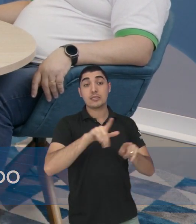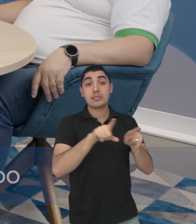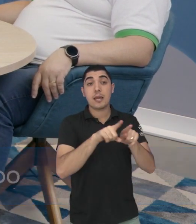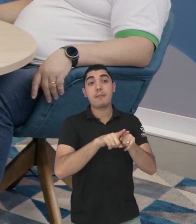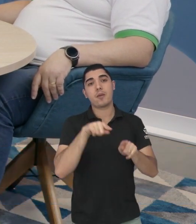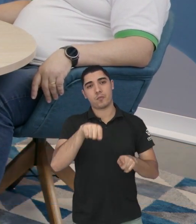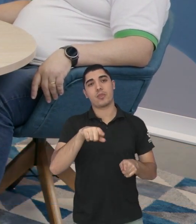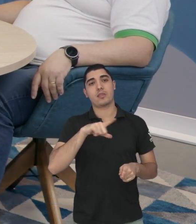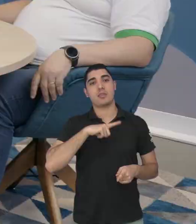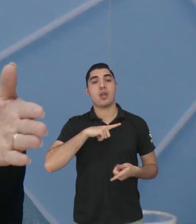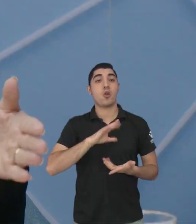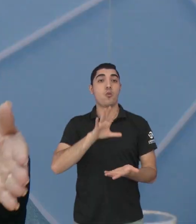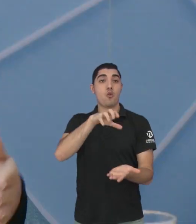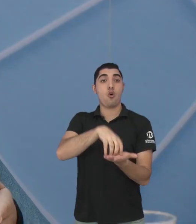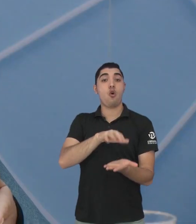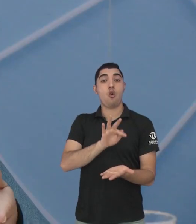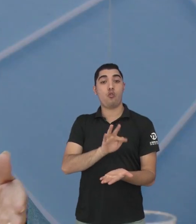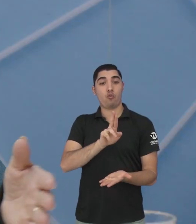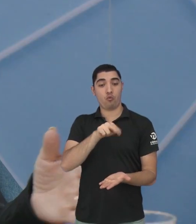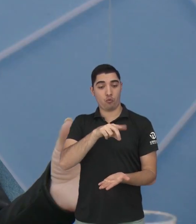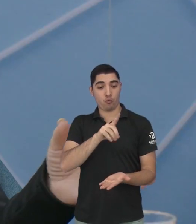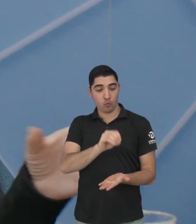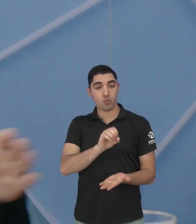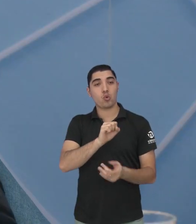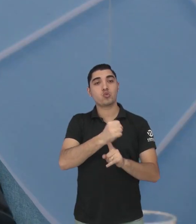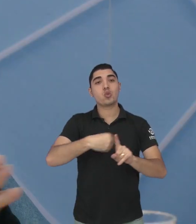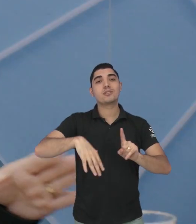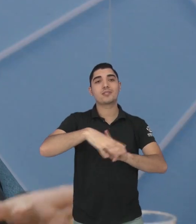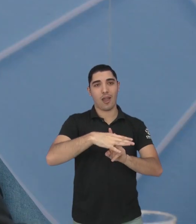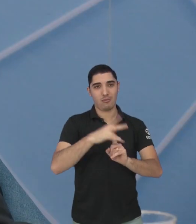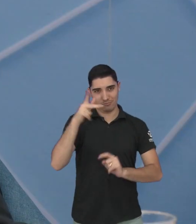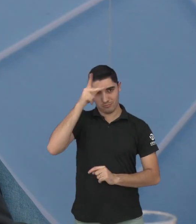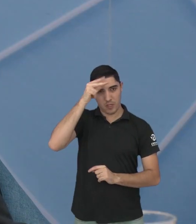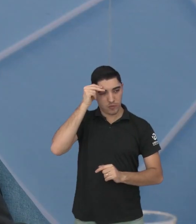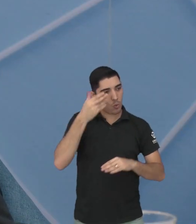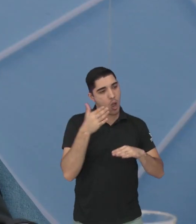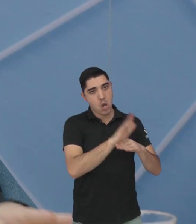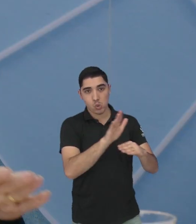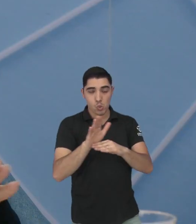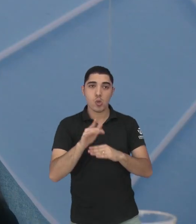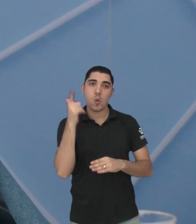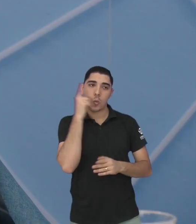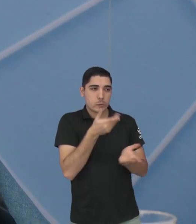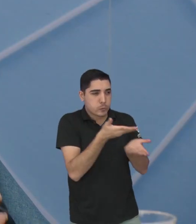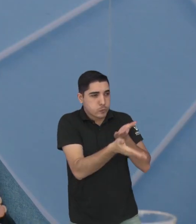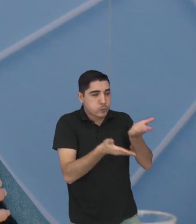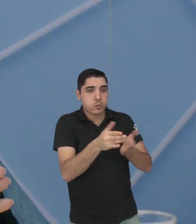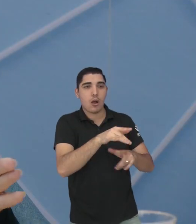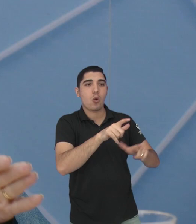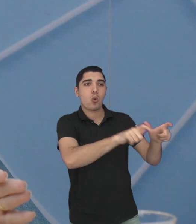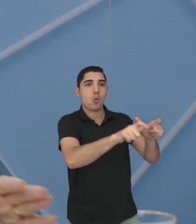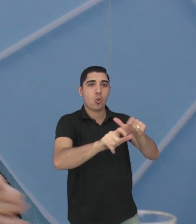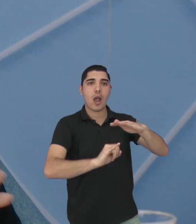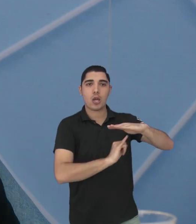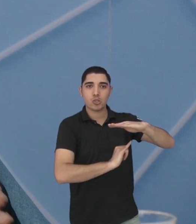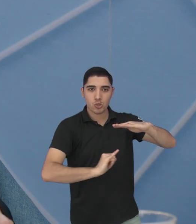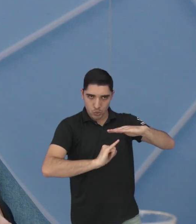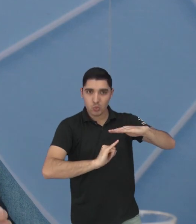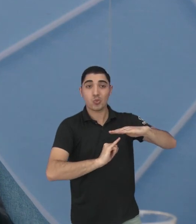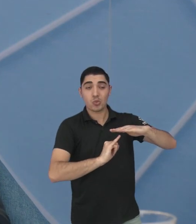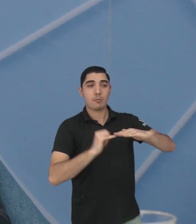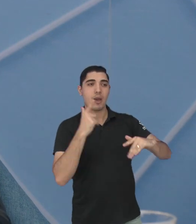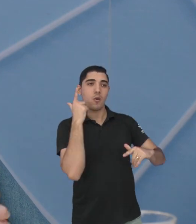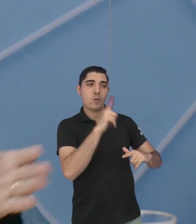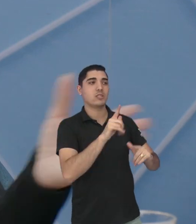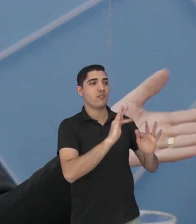bacana, que é um trabalho que o Fundo Social realiza, né? Que ele dá esse apoio também às instituições, para poder dar essa acolhida